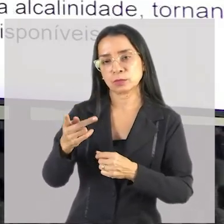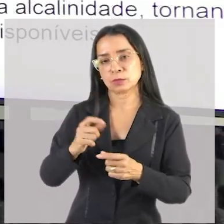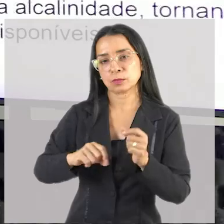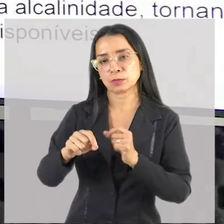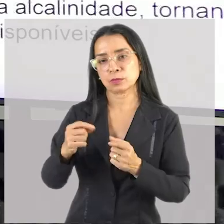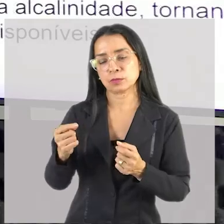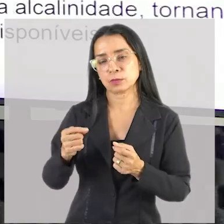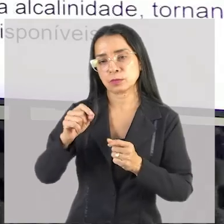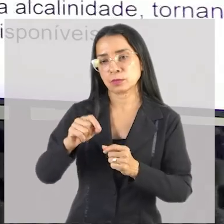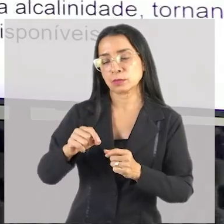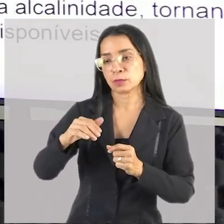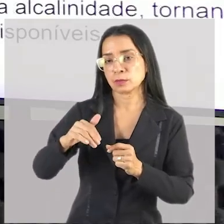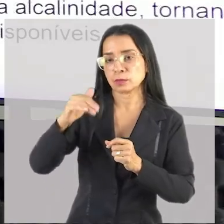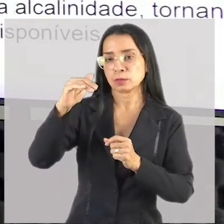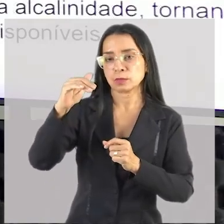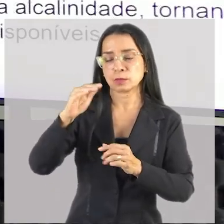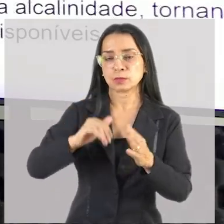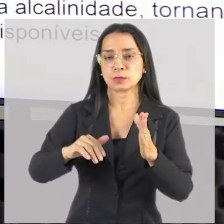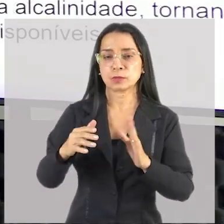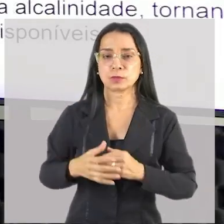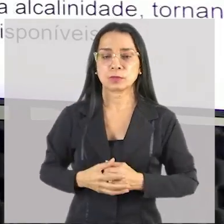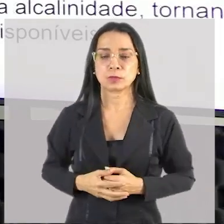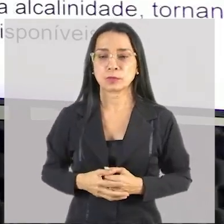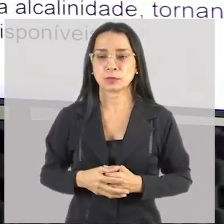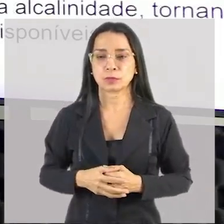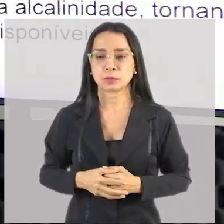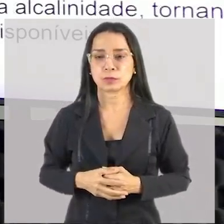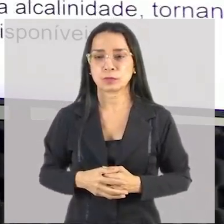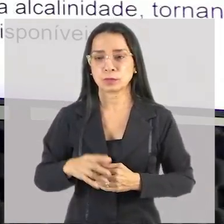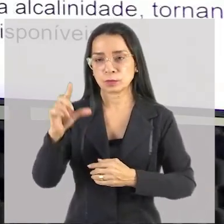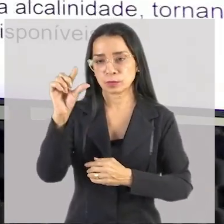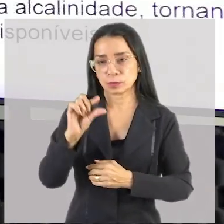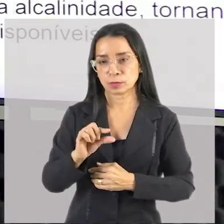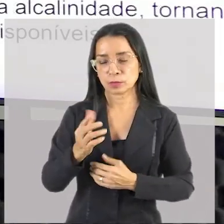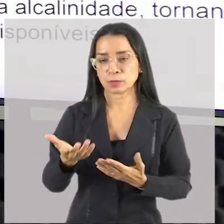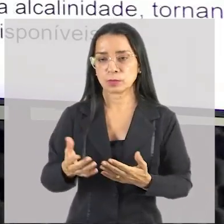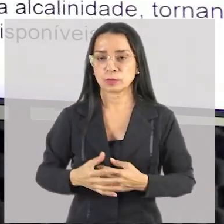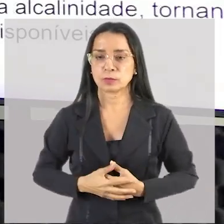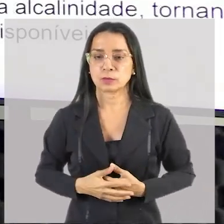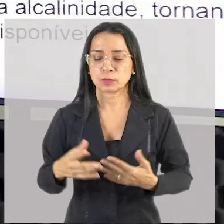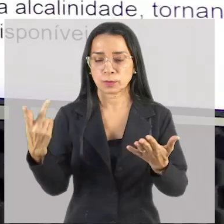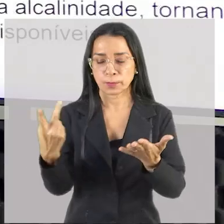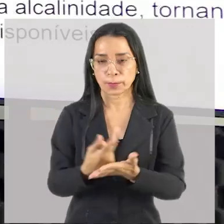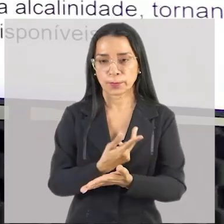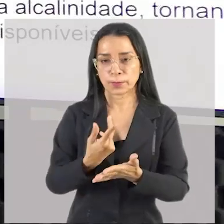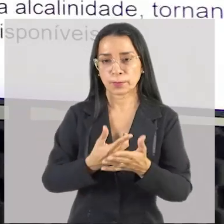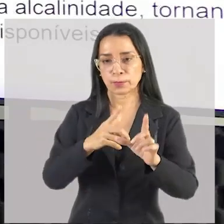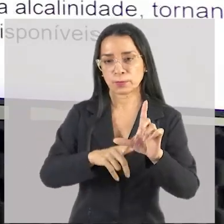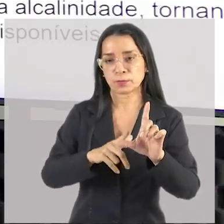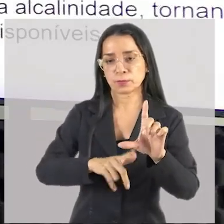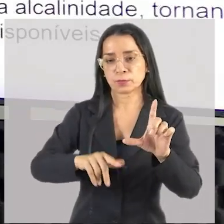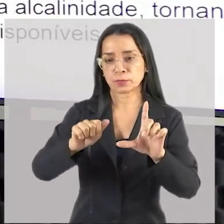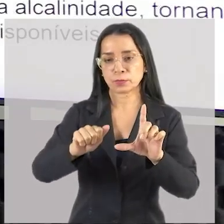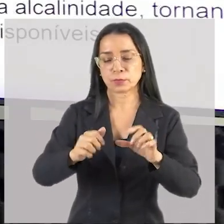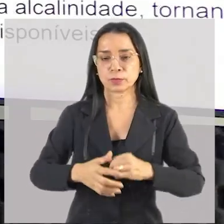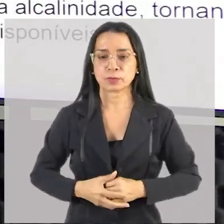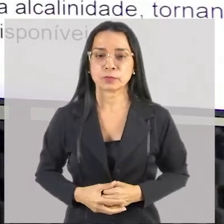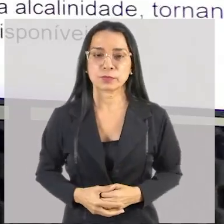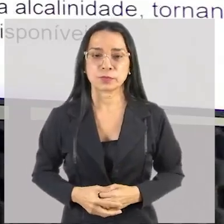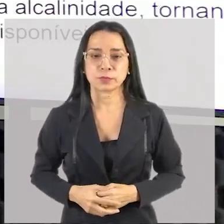meio é básico, o pH vai subir. Não diminuir. Está errado.